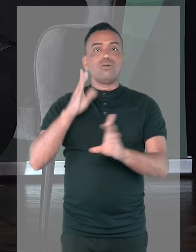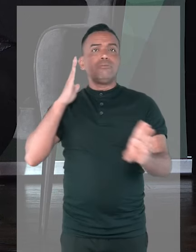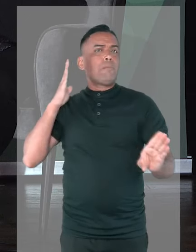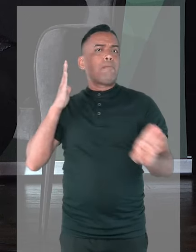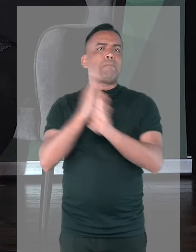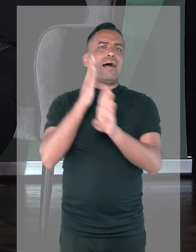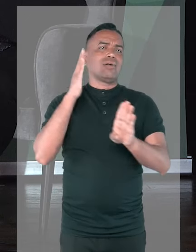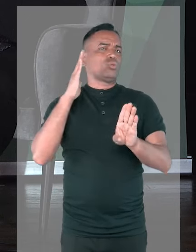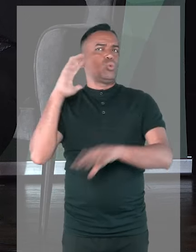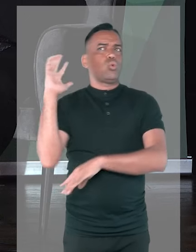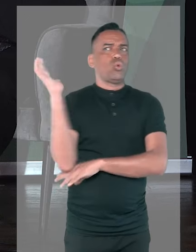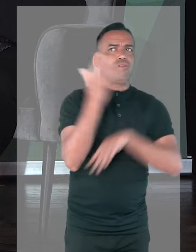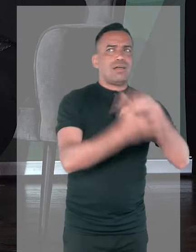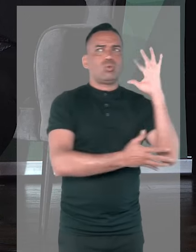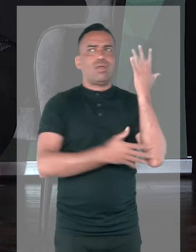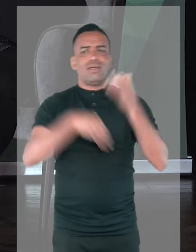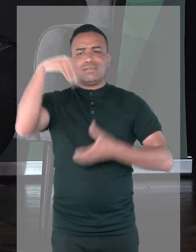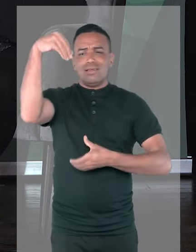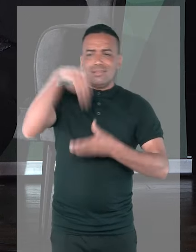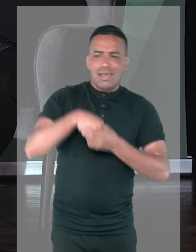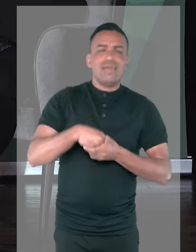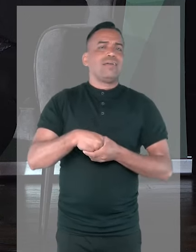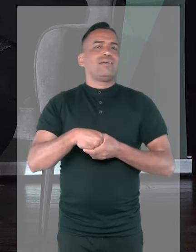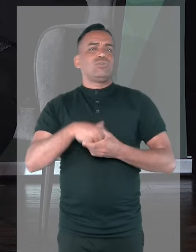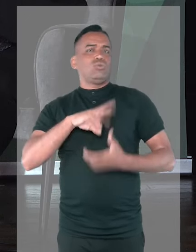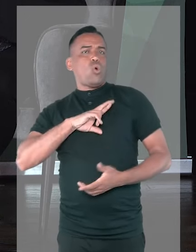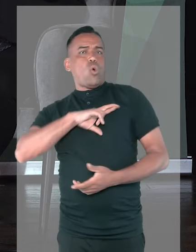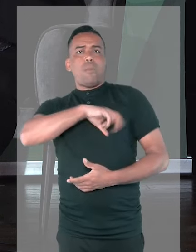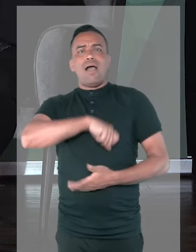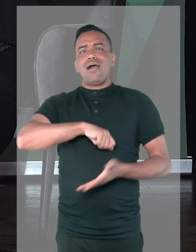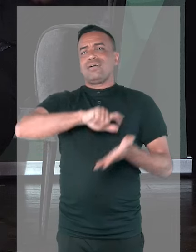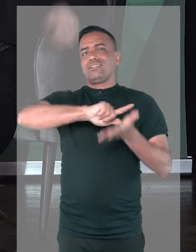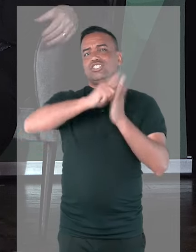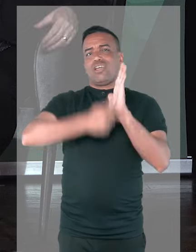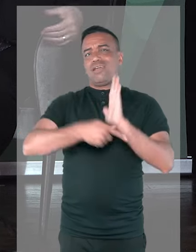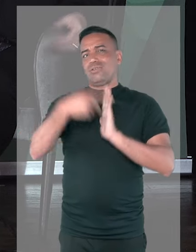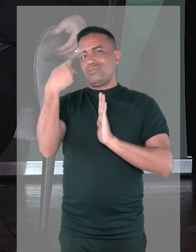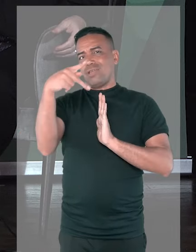natureza nos seus romances?